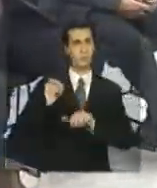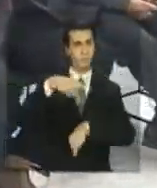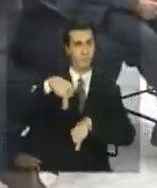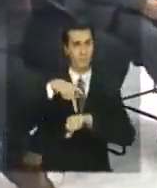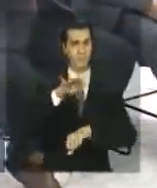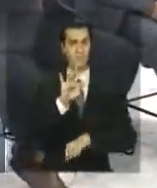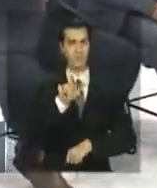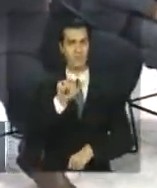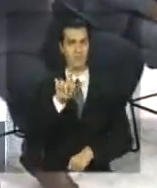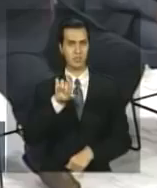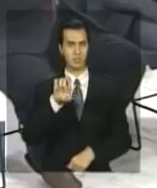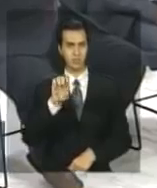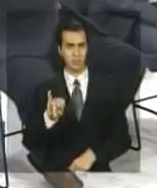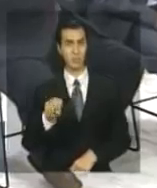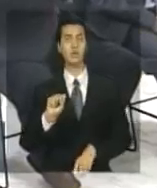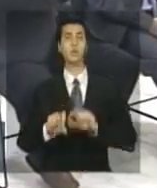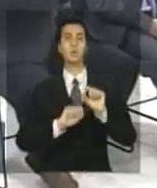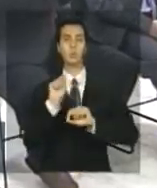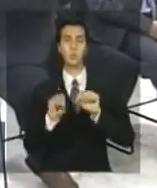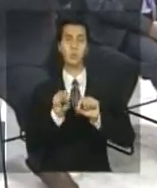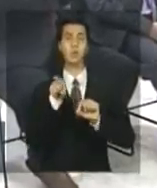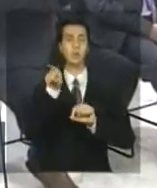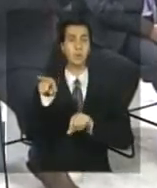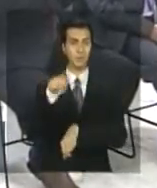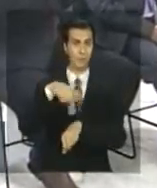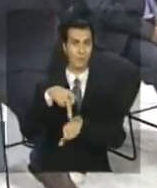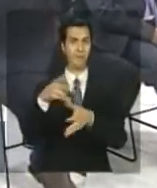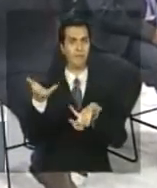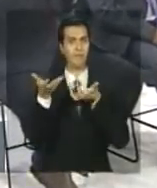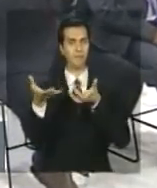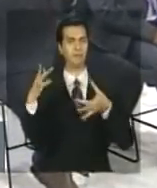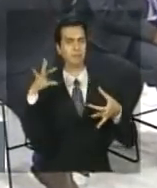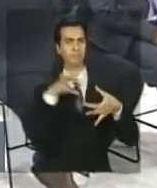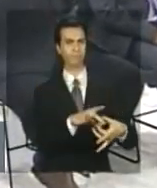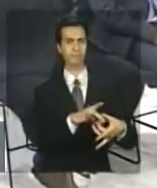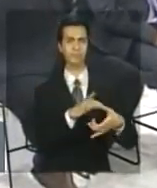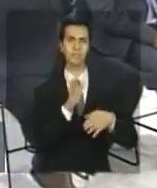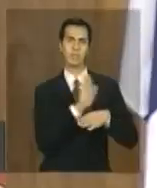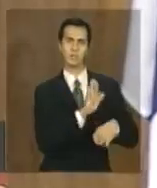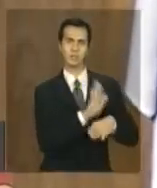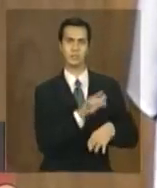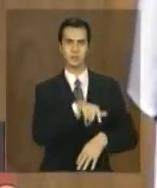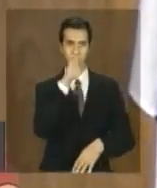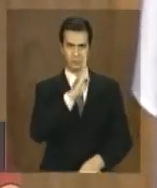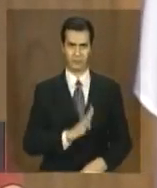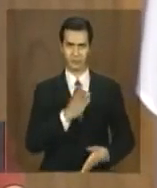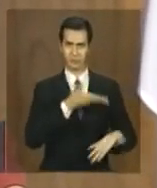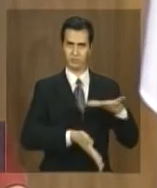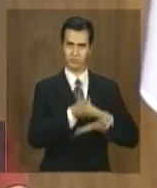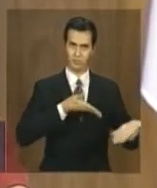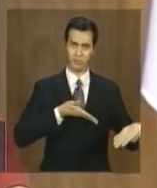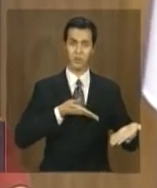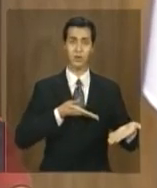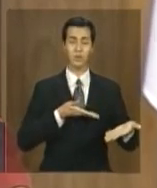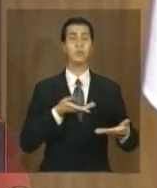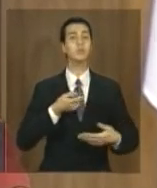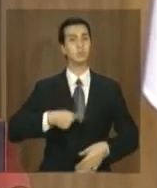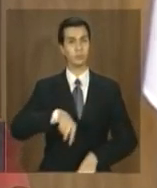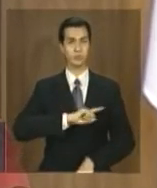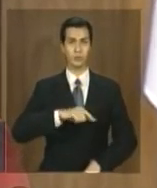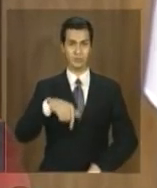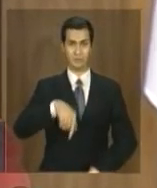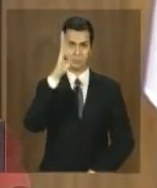evidencia a disposição de seu país de aprofundar ainda mais a cooperação com o Brasil. Esse é um objetivo que o